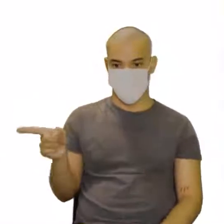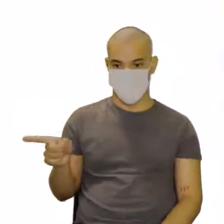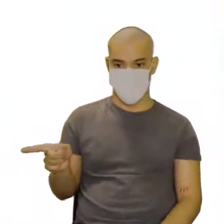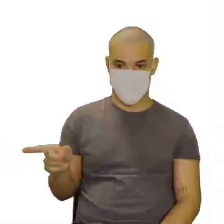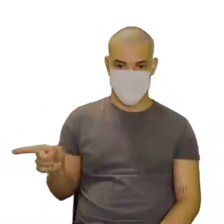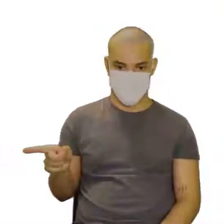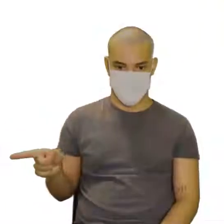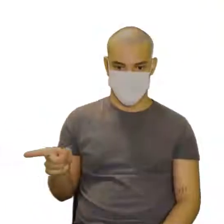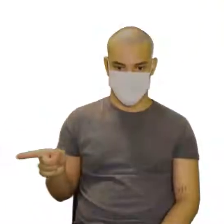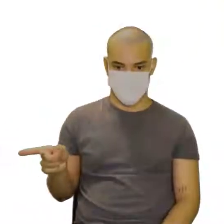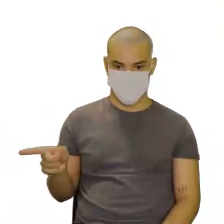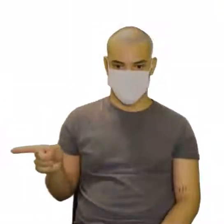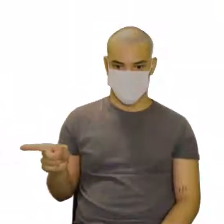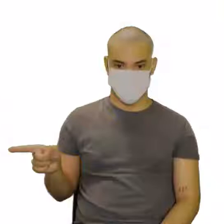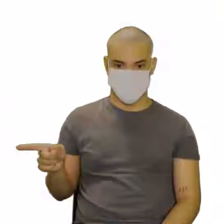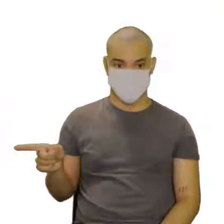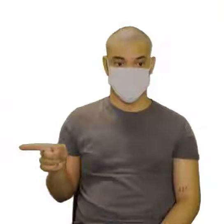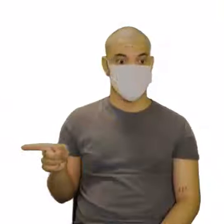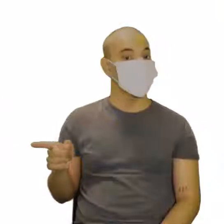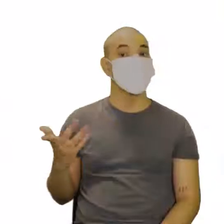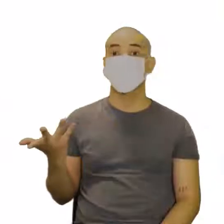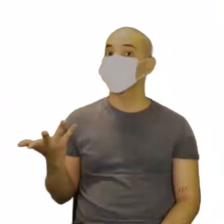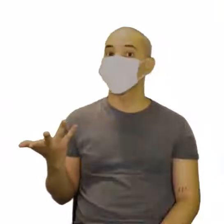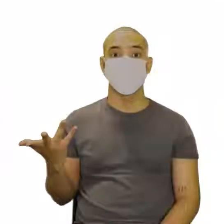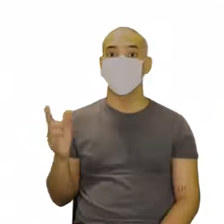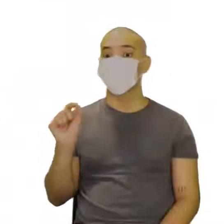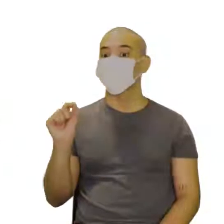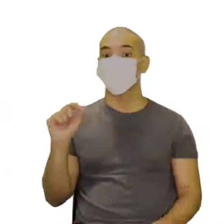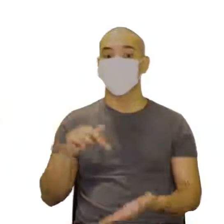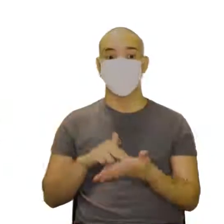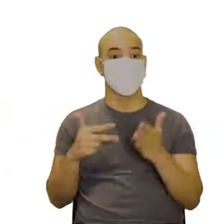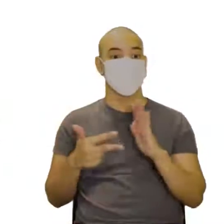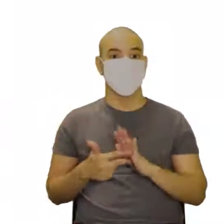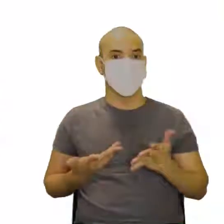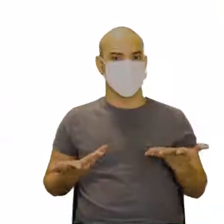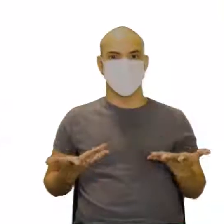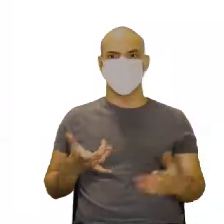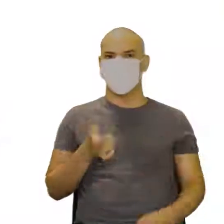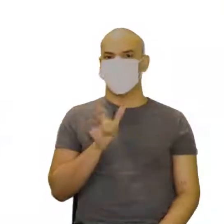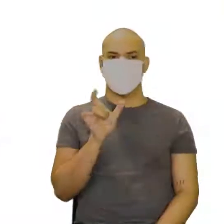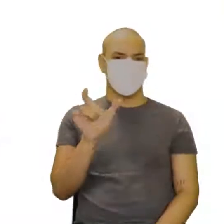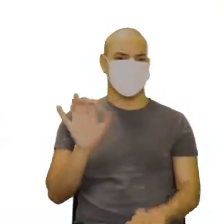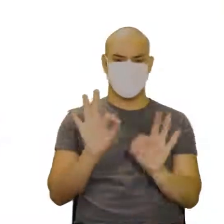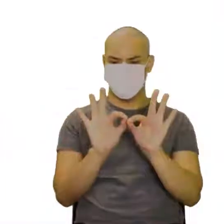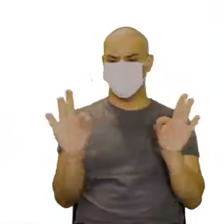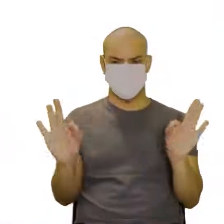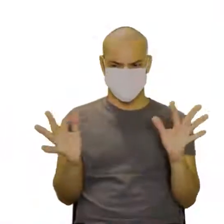permissividade absoluta do vácuo. Professora, isso parece um palavrão, né?